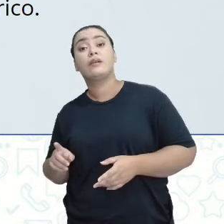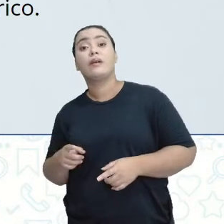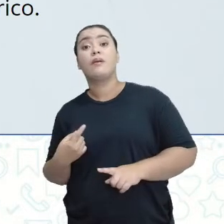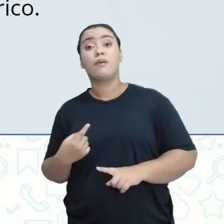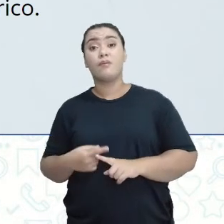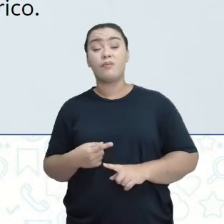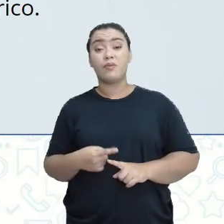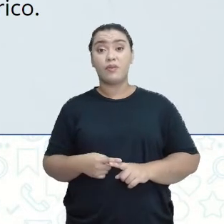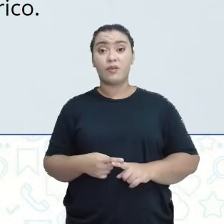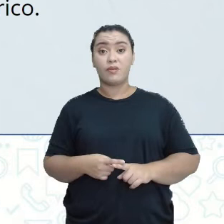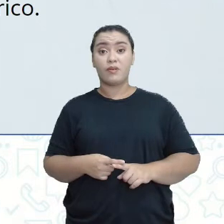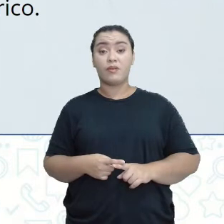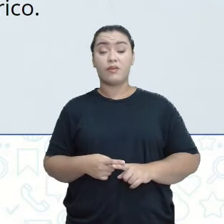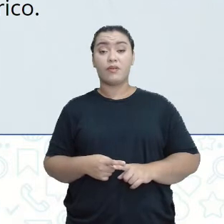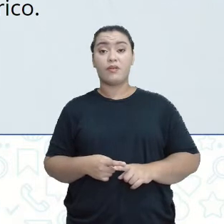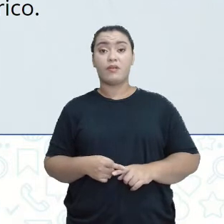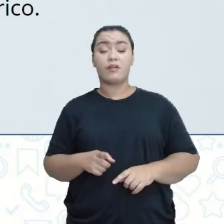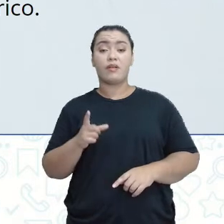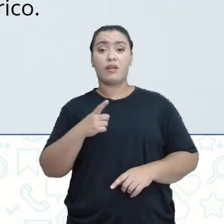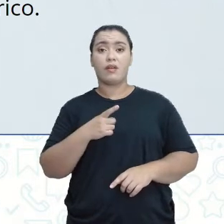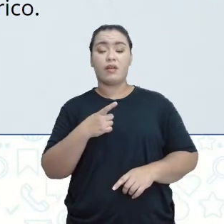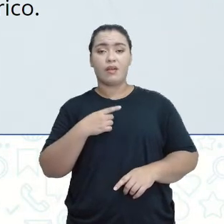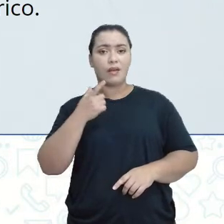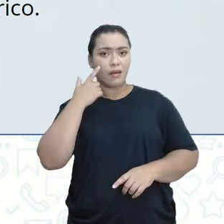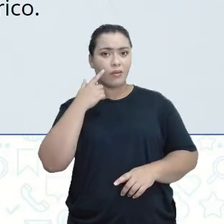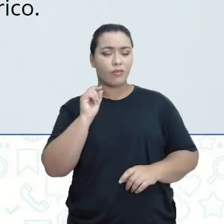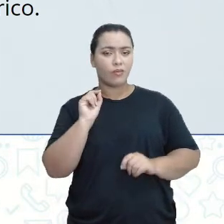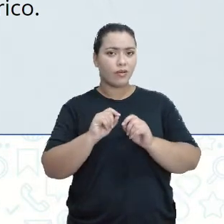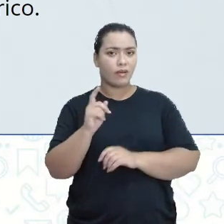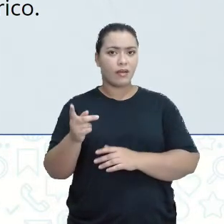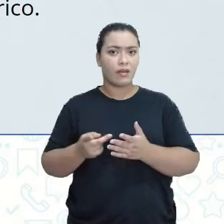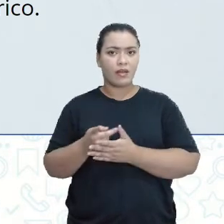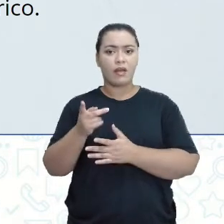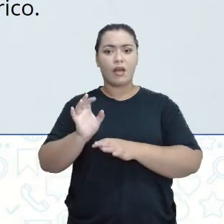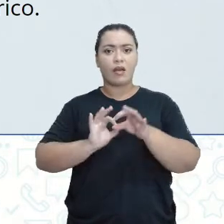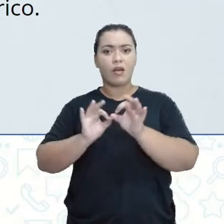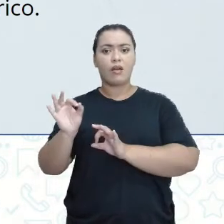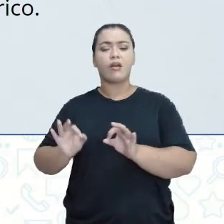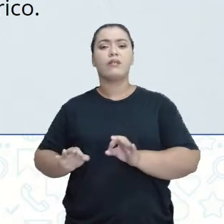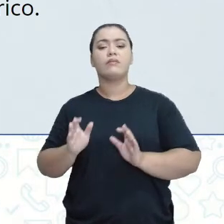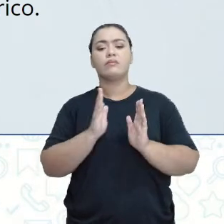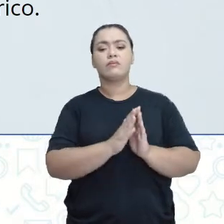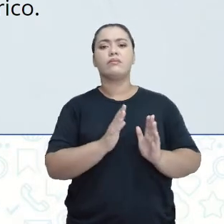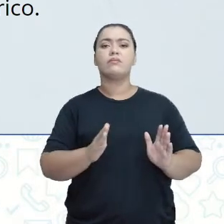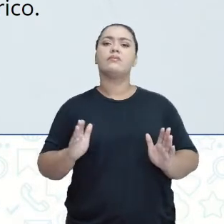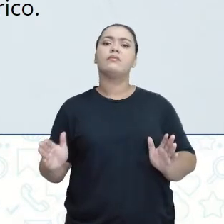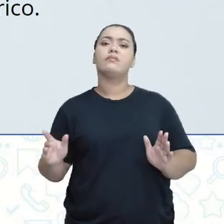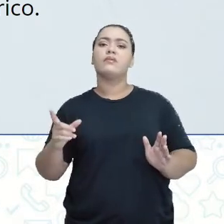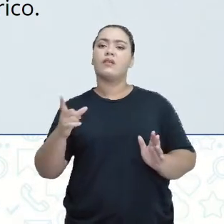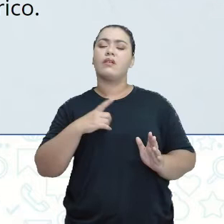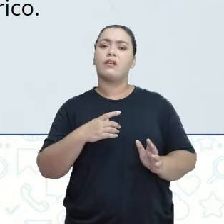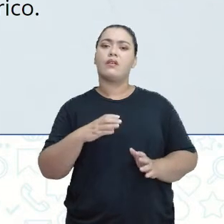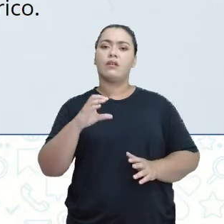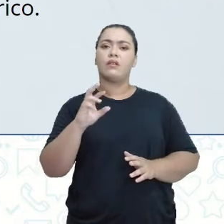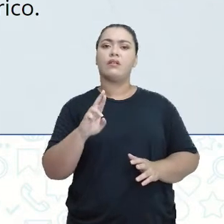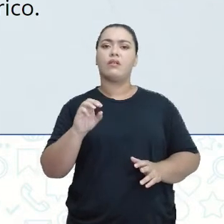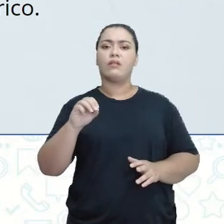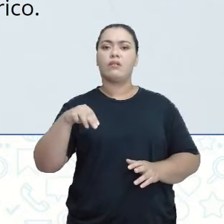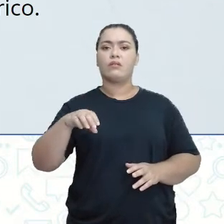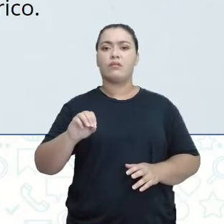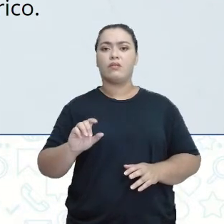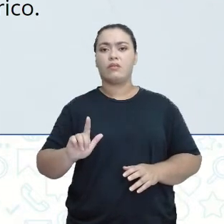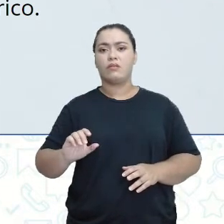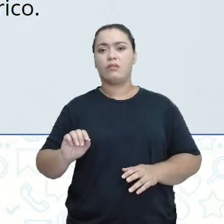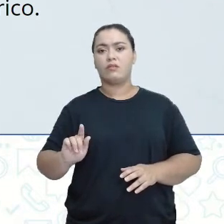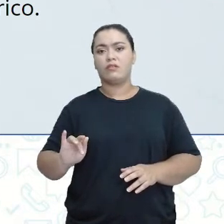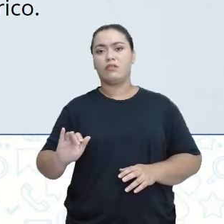porque os fatos, eles acabam organizados normalmente de maneira cronológica,